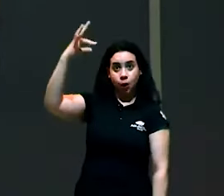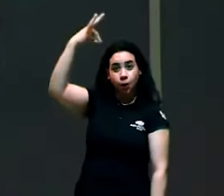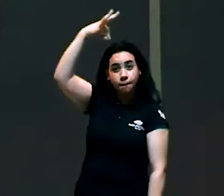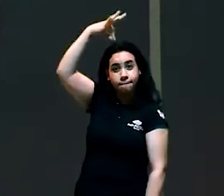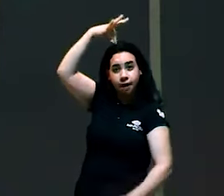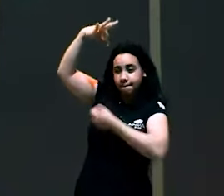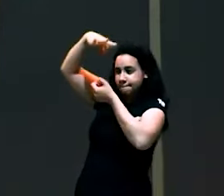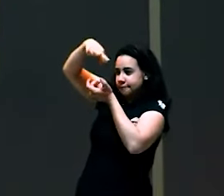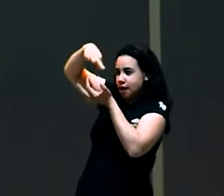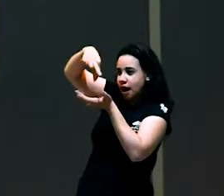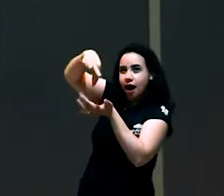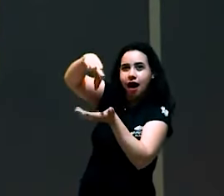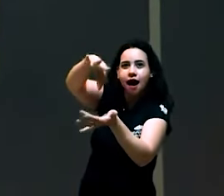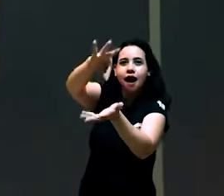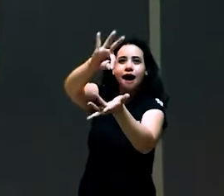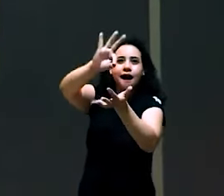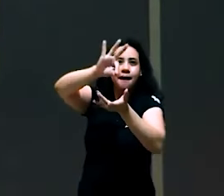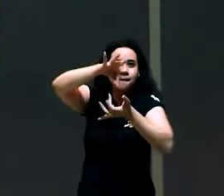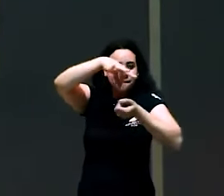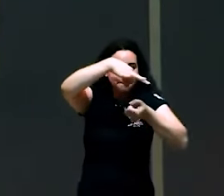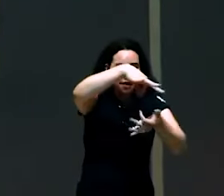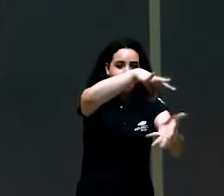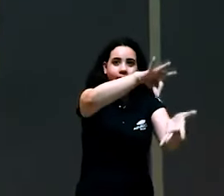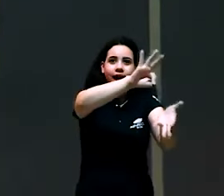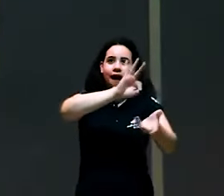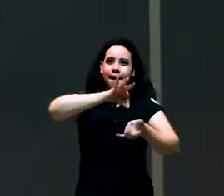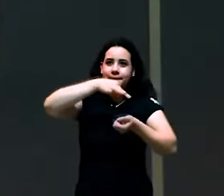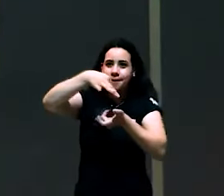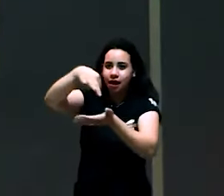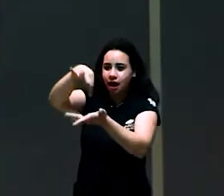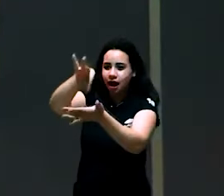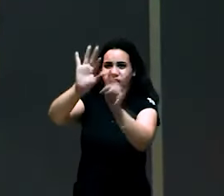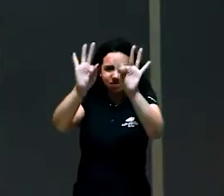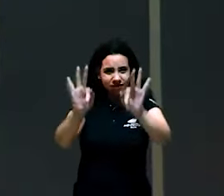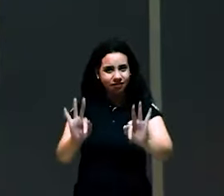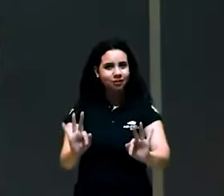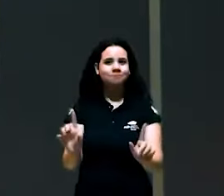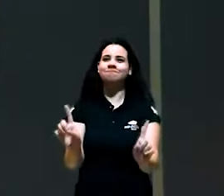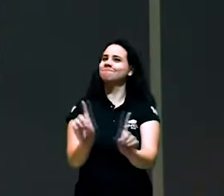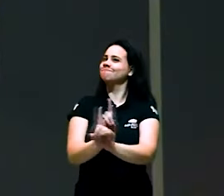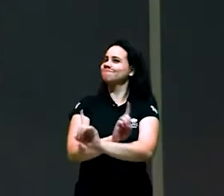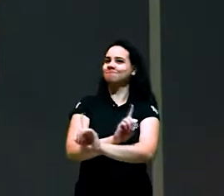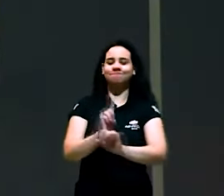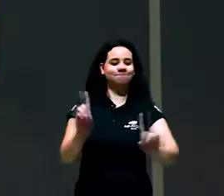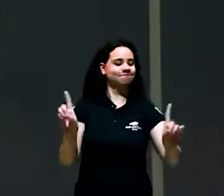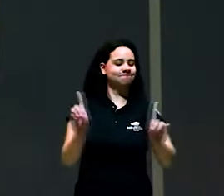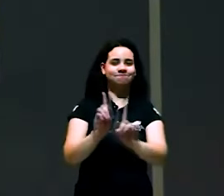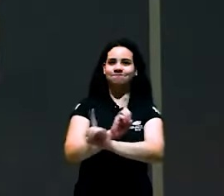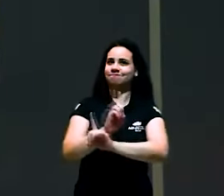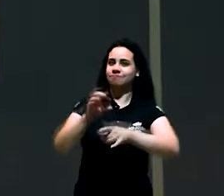do Espírito Santo. E essa palavra expressa a ideia de algo que pode